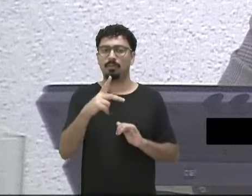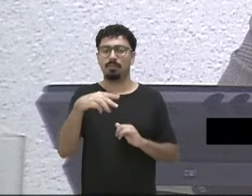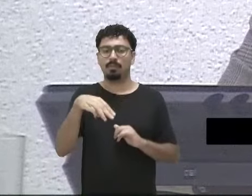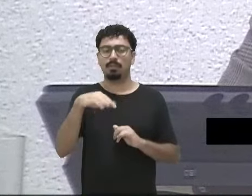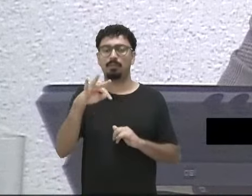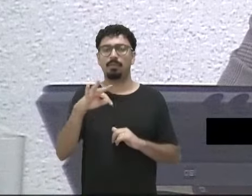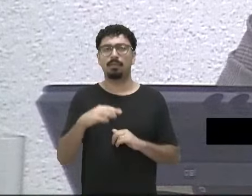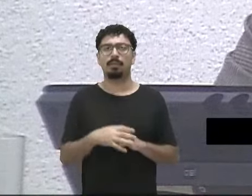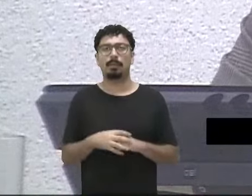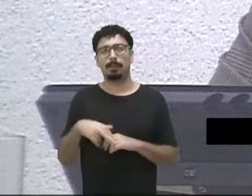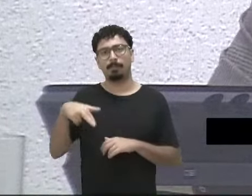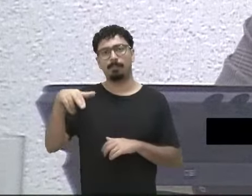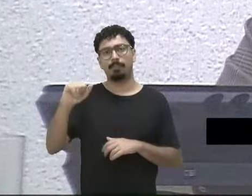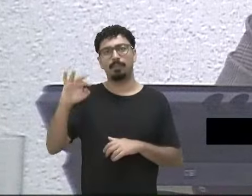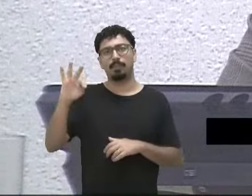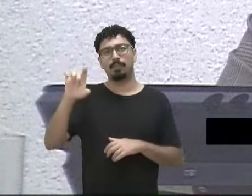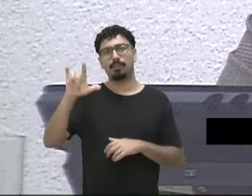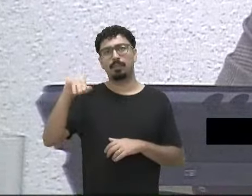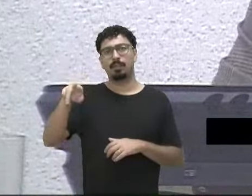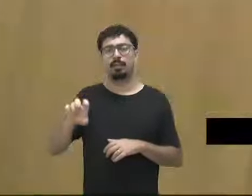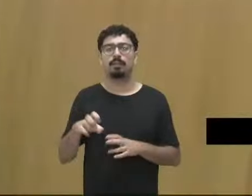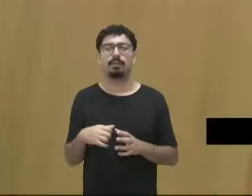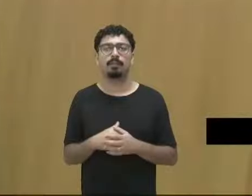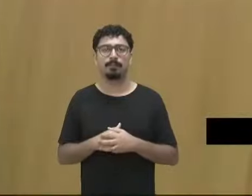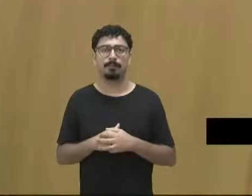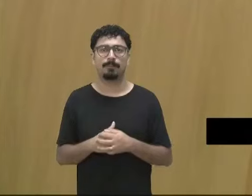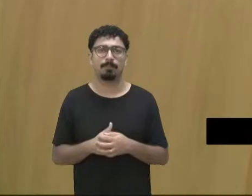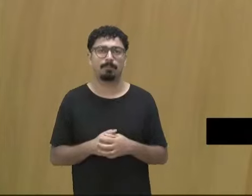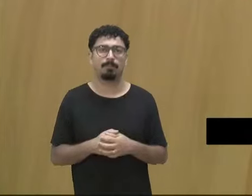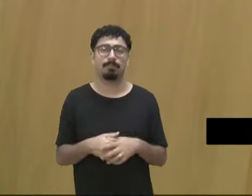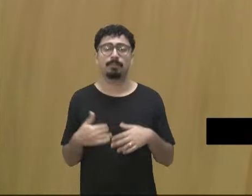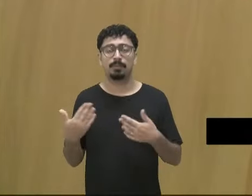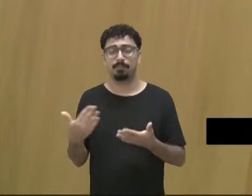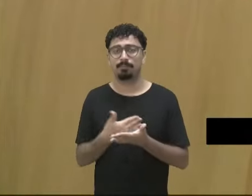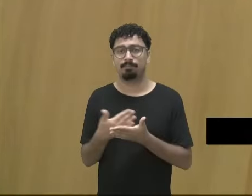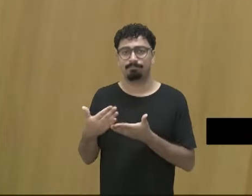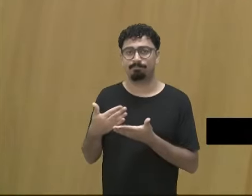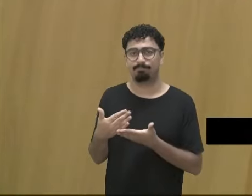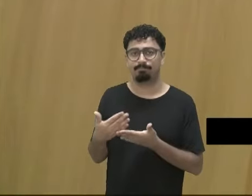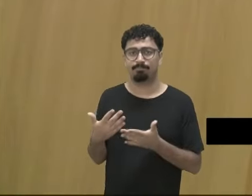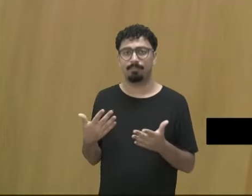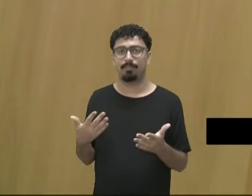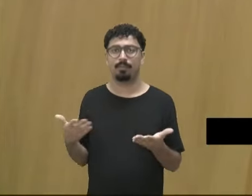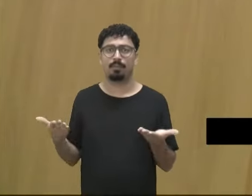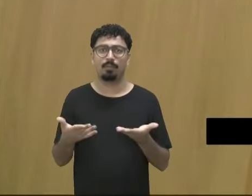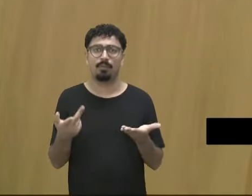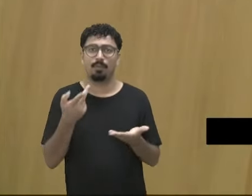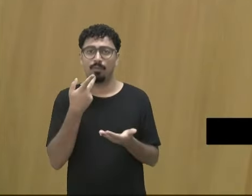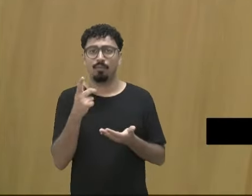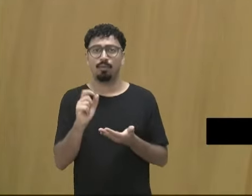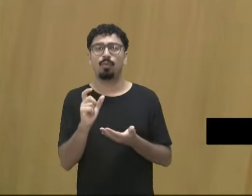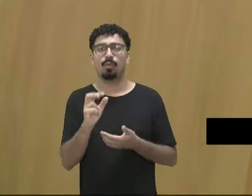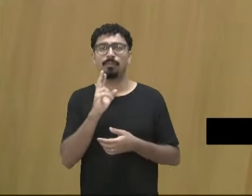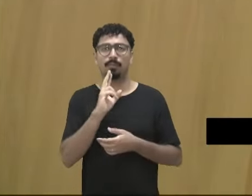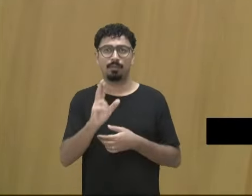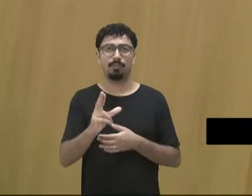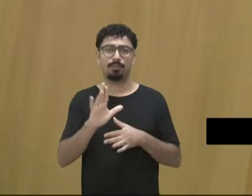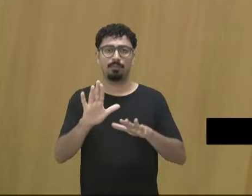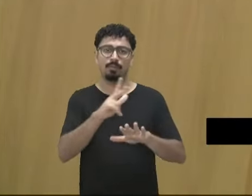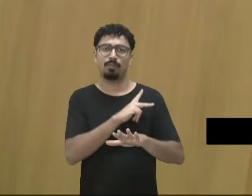Nataline. Vamos lá, Cíntia. Eu vou iniciar aqui as respostas, depois o